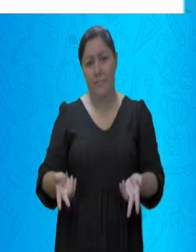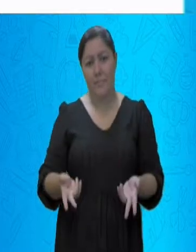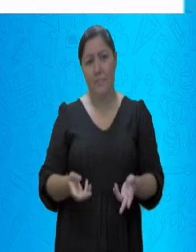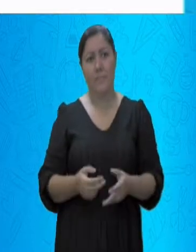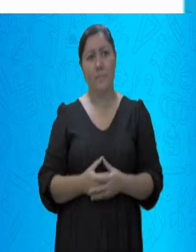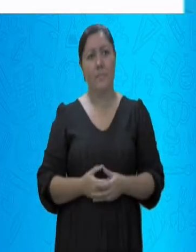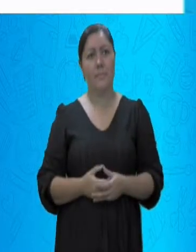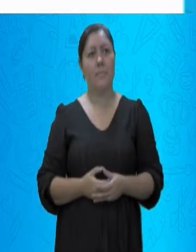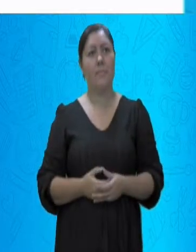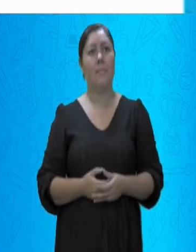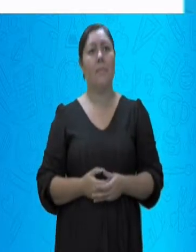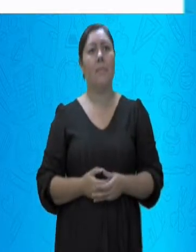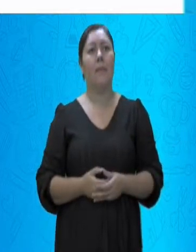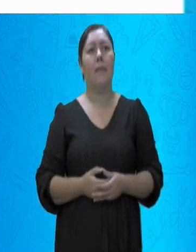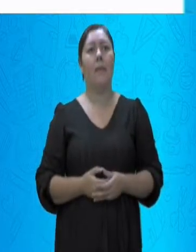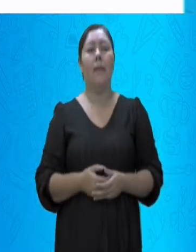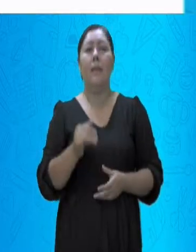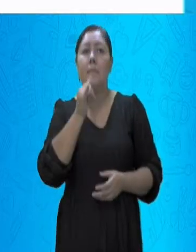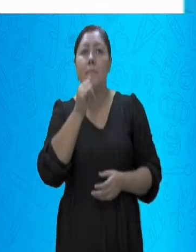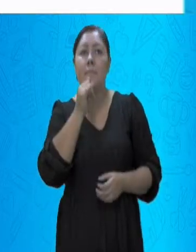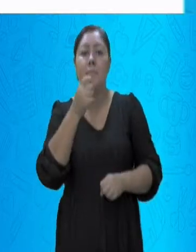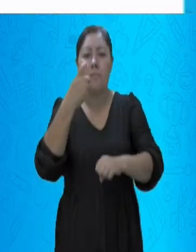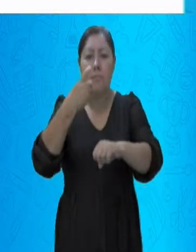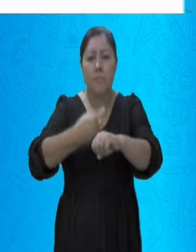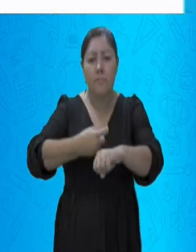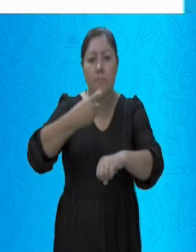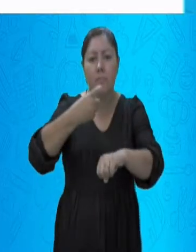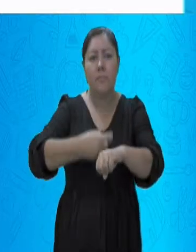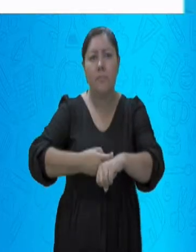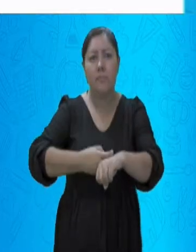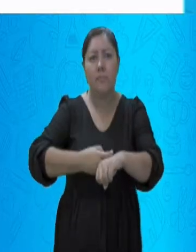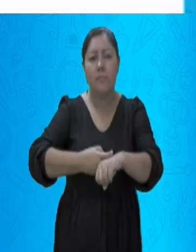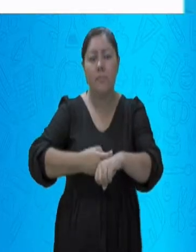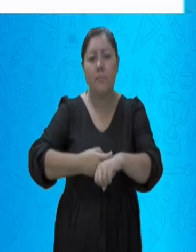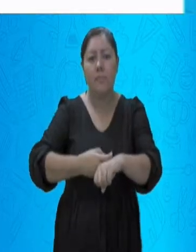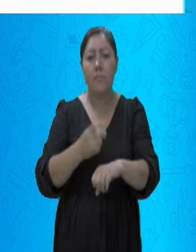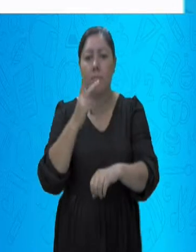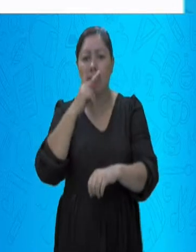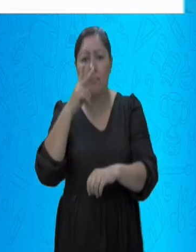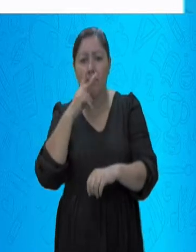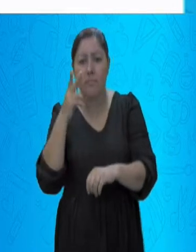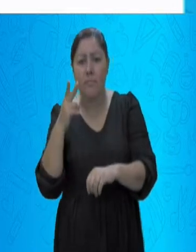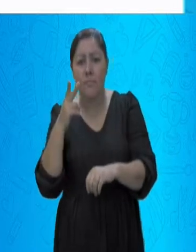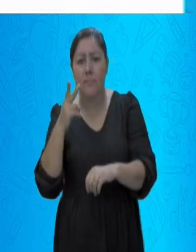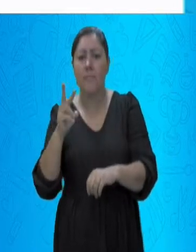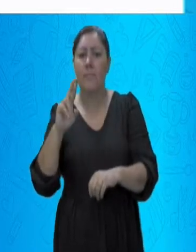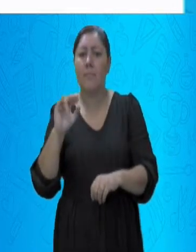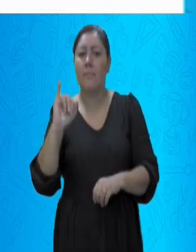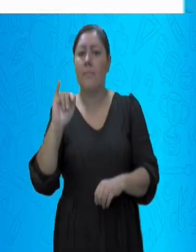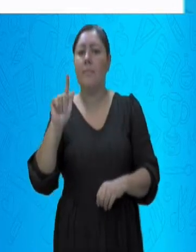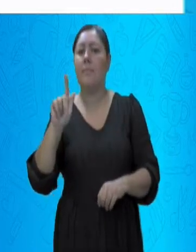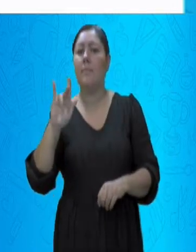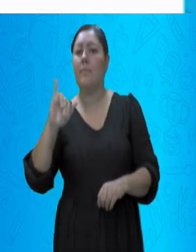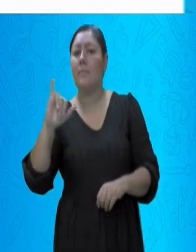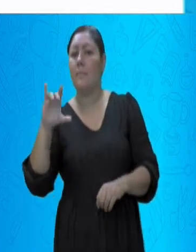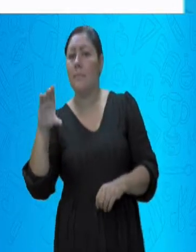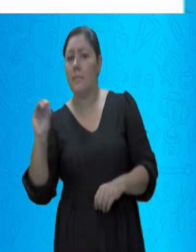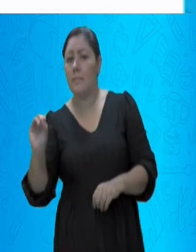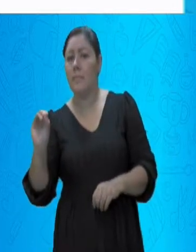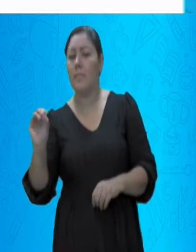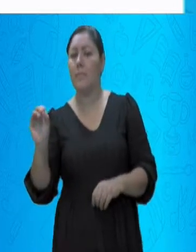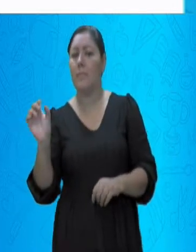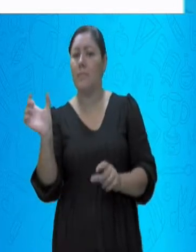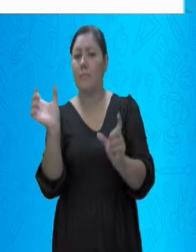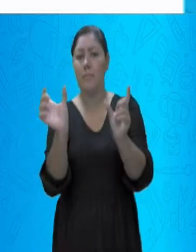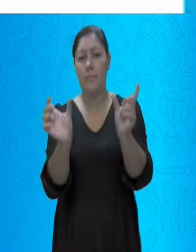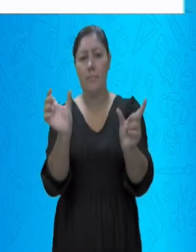palavra sinônima à palavra duro é rígido, rígido, duro. Então, se eu precisar usar as duas